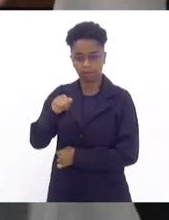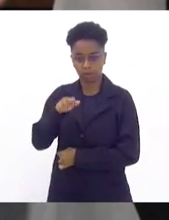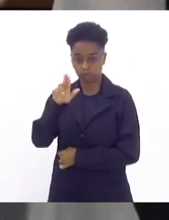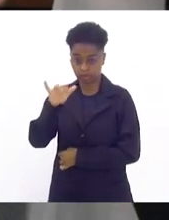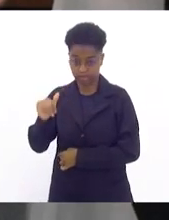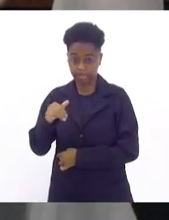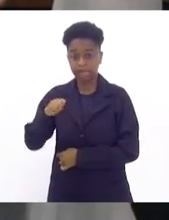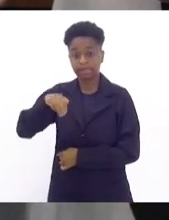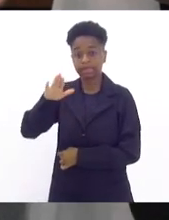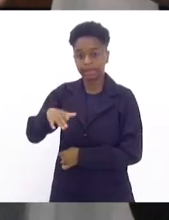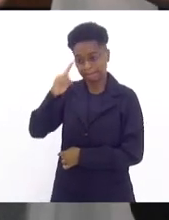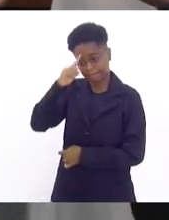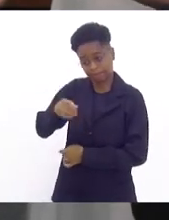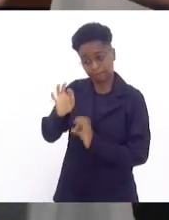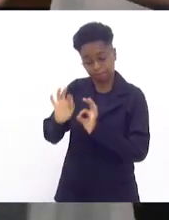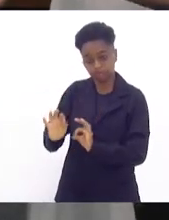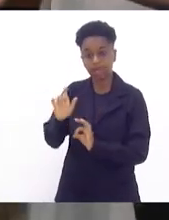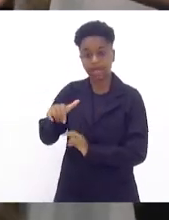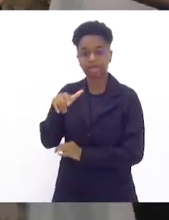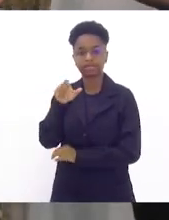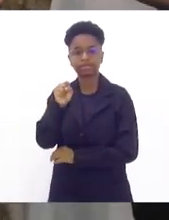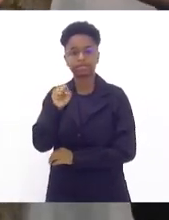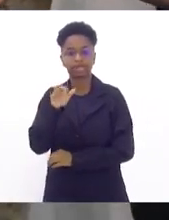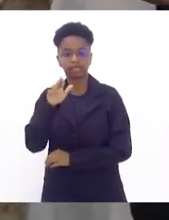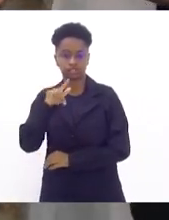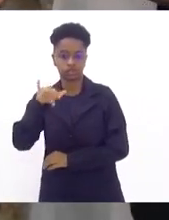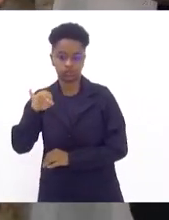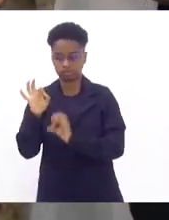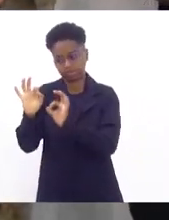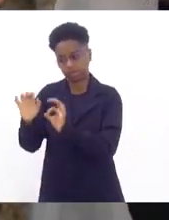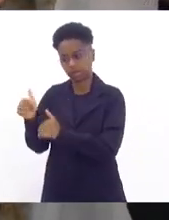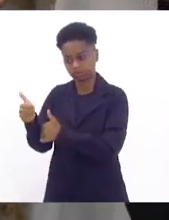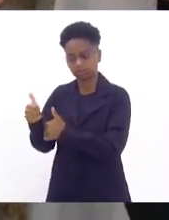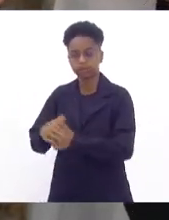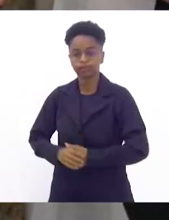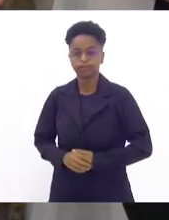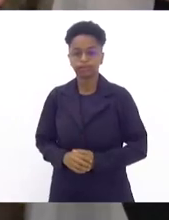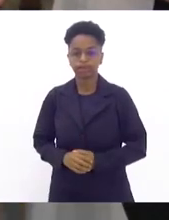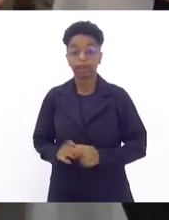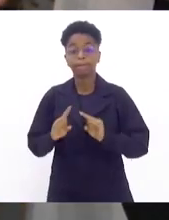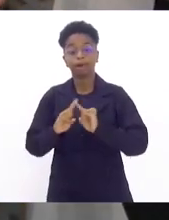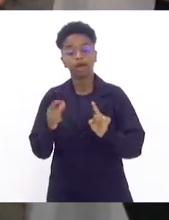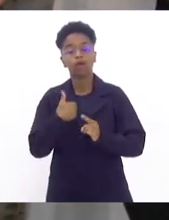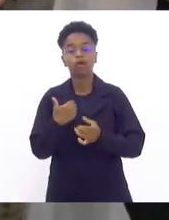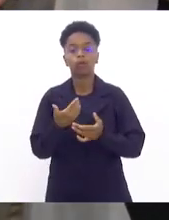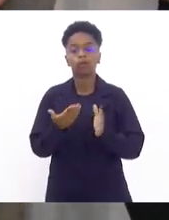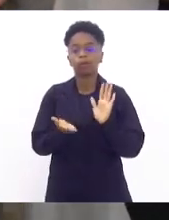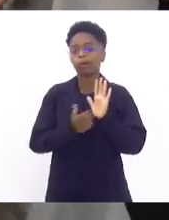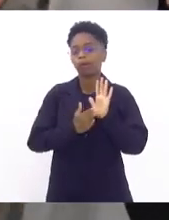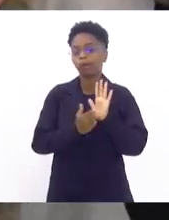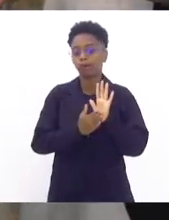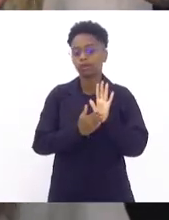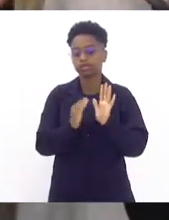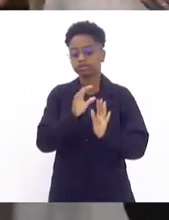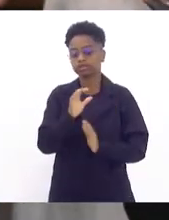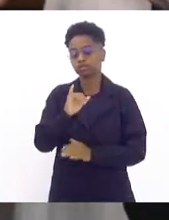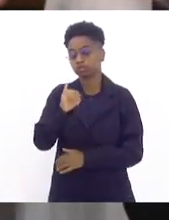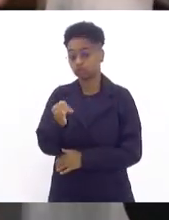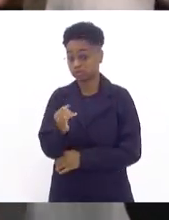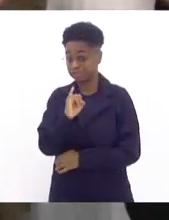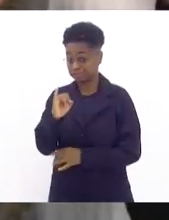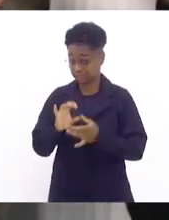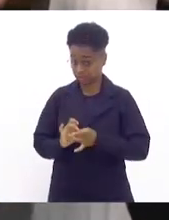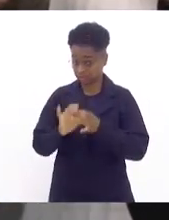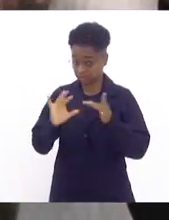é o doutor Serginho. Eu reconheço, Vossa Excelência tem toda a razão. Mas o que eu queria propor, se a CCJ assim o